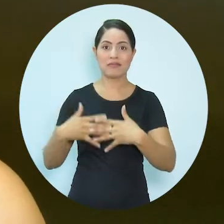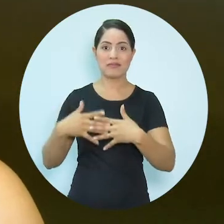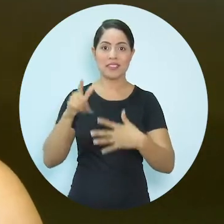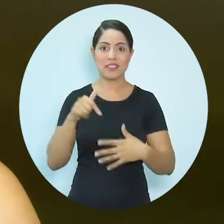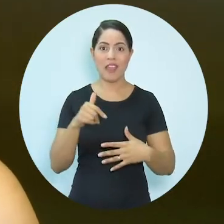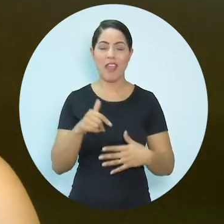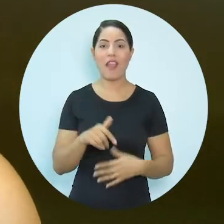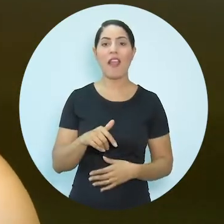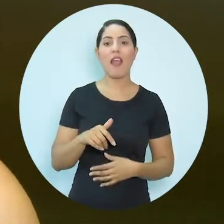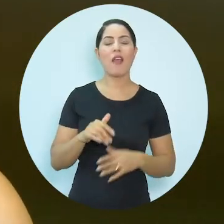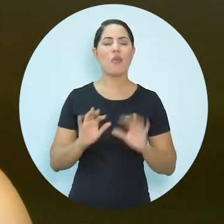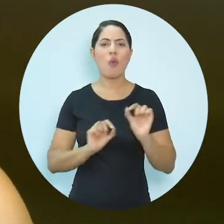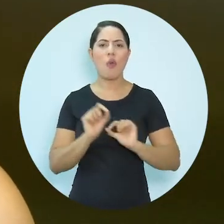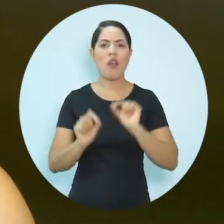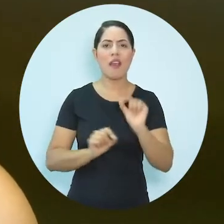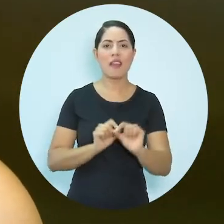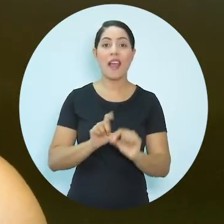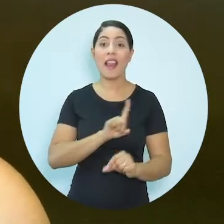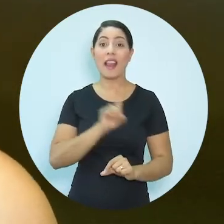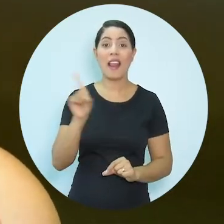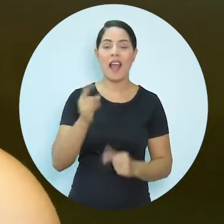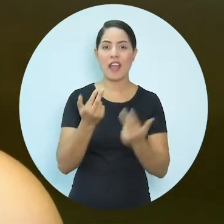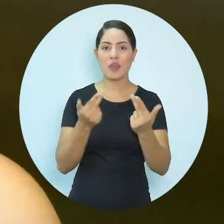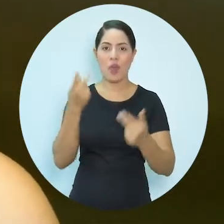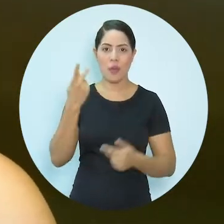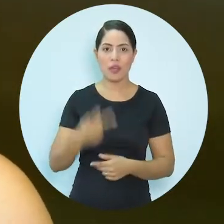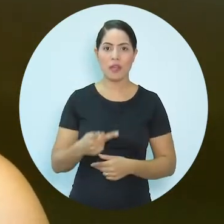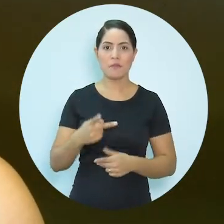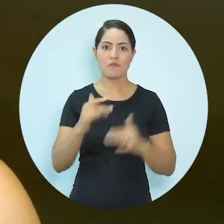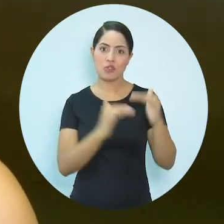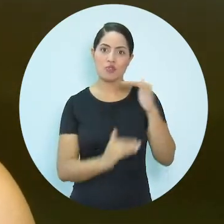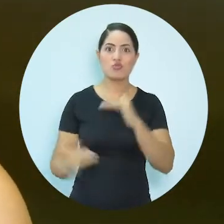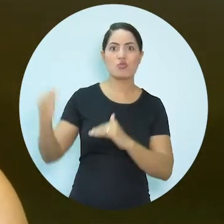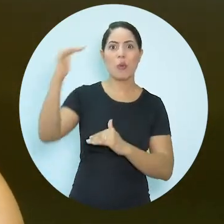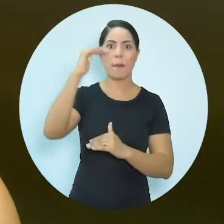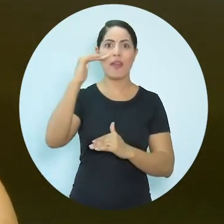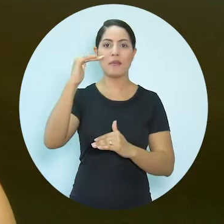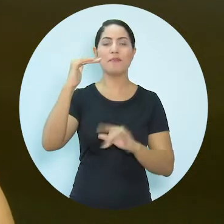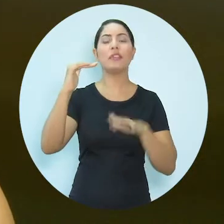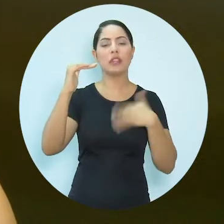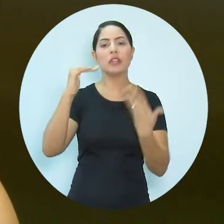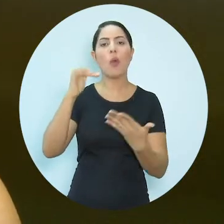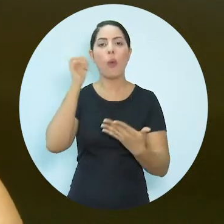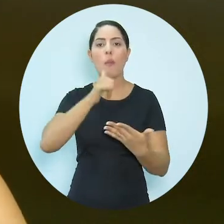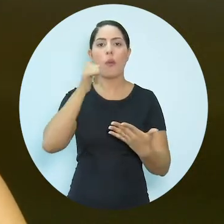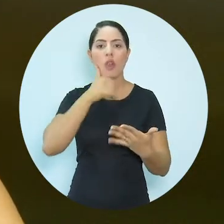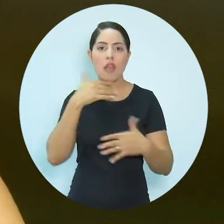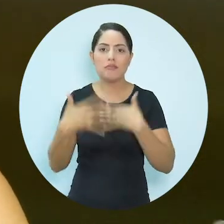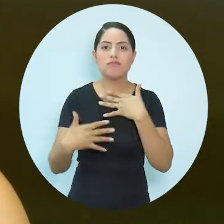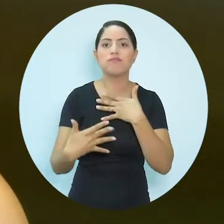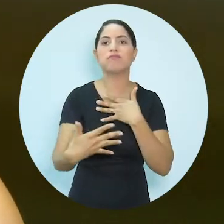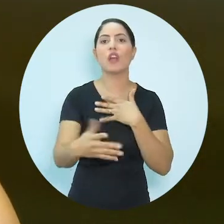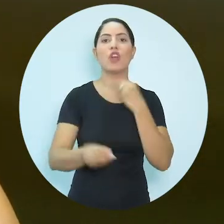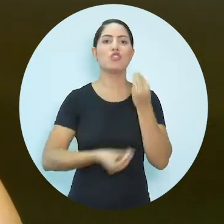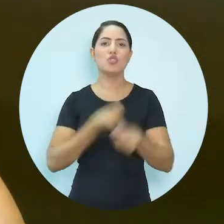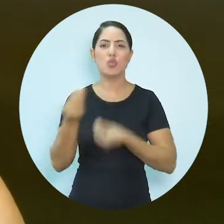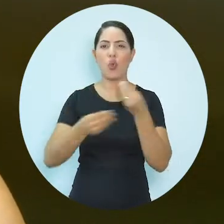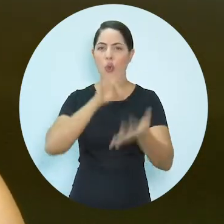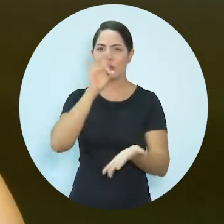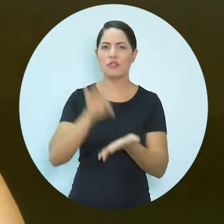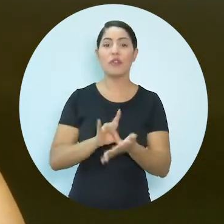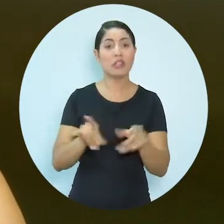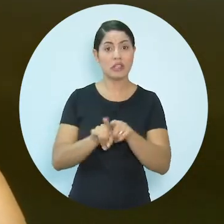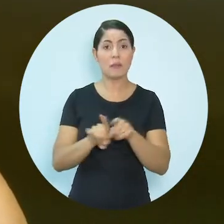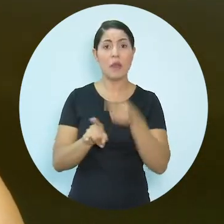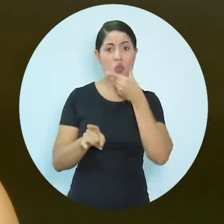Corte Americana. E o documentário mostra os desafios que ela enfrentou, a importância das mulheres dentro da construção dessa